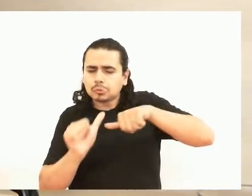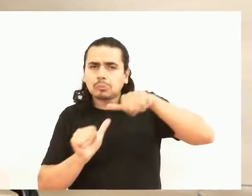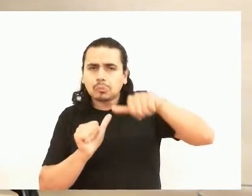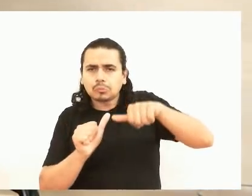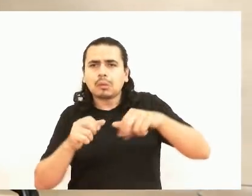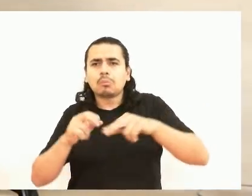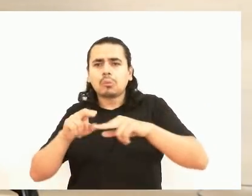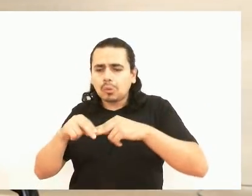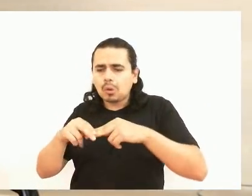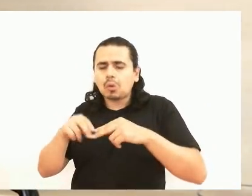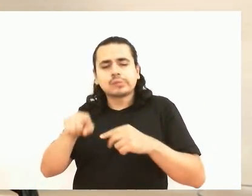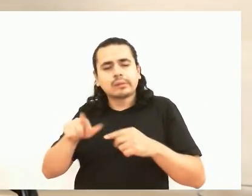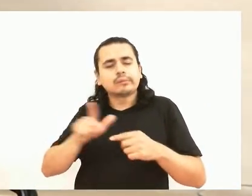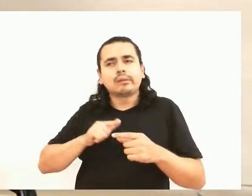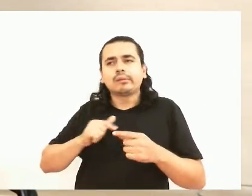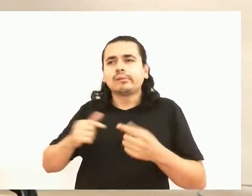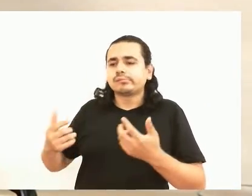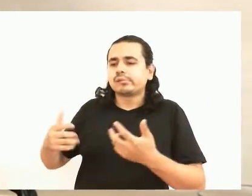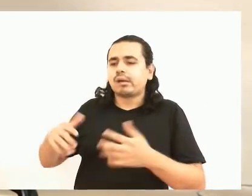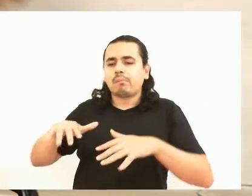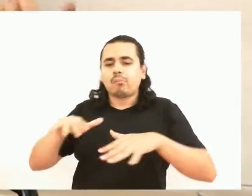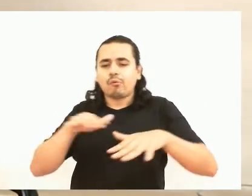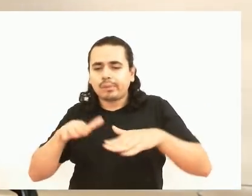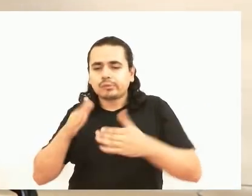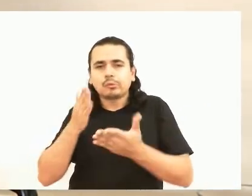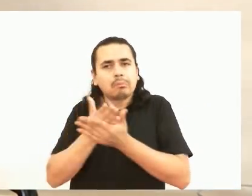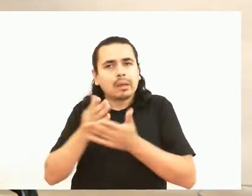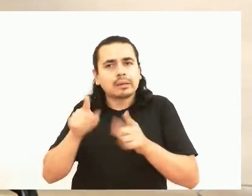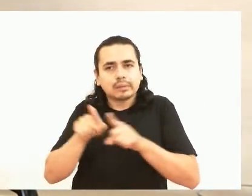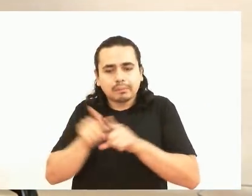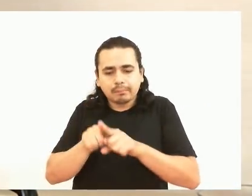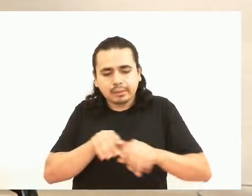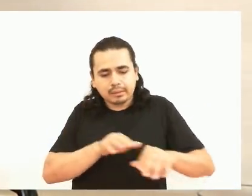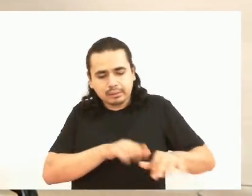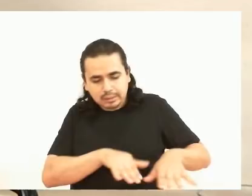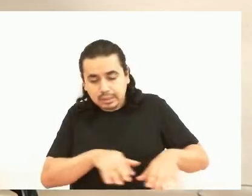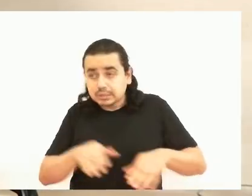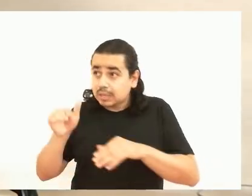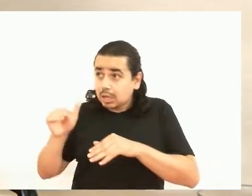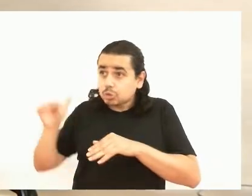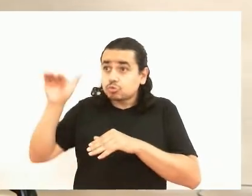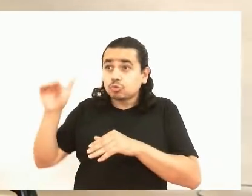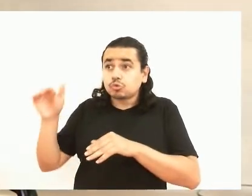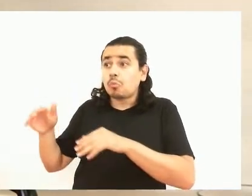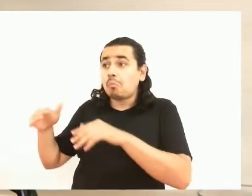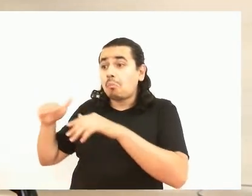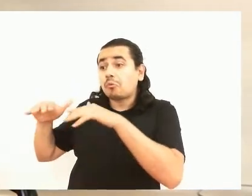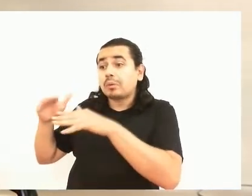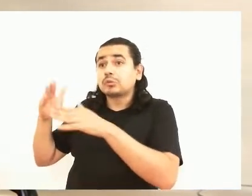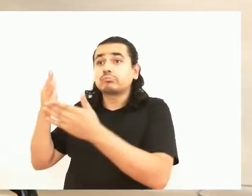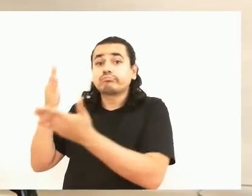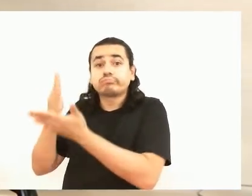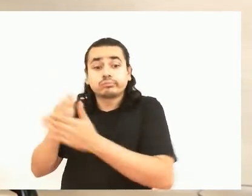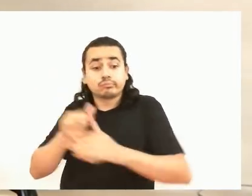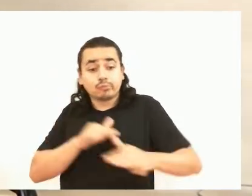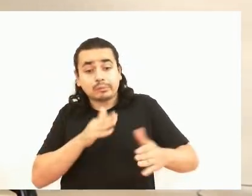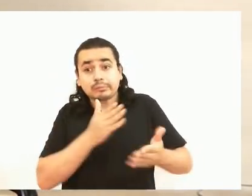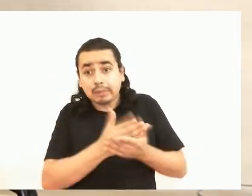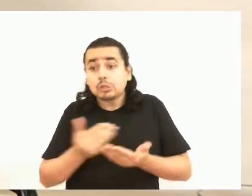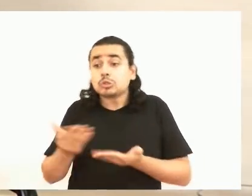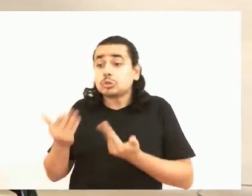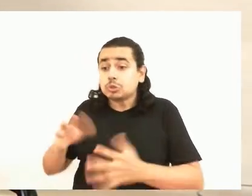não movimento não só como adulto mas como a criança também então quais são as especifidades